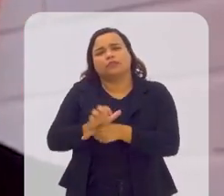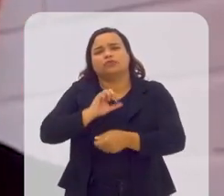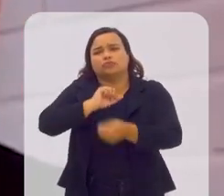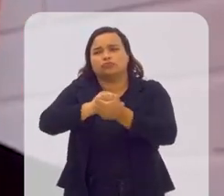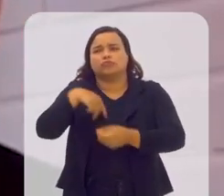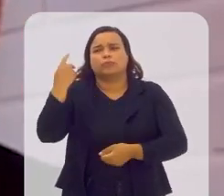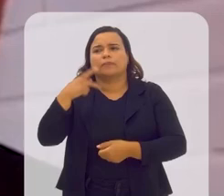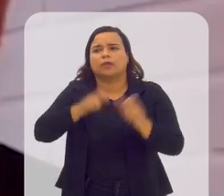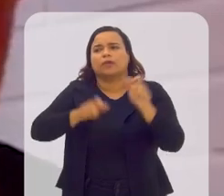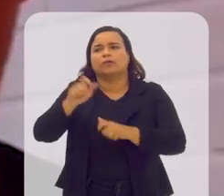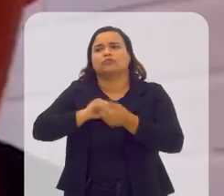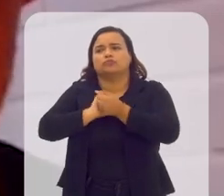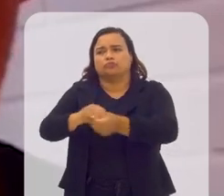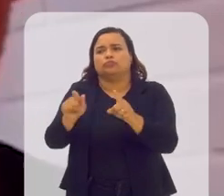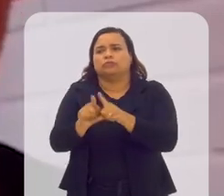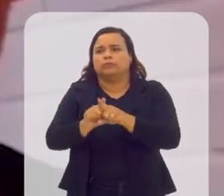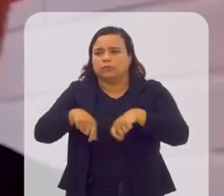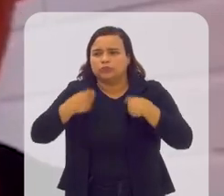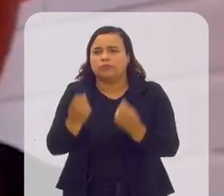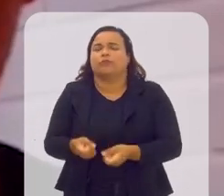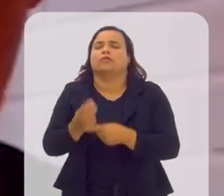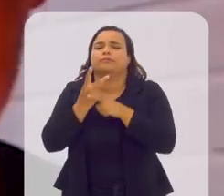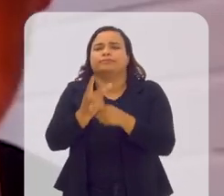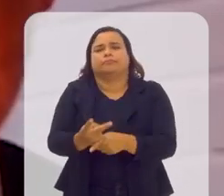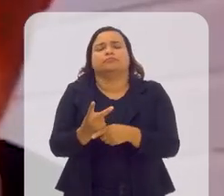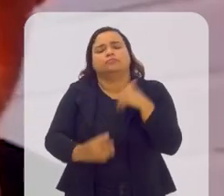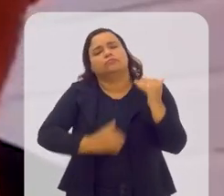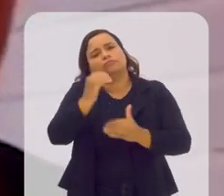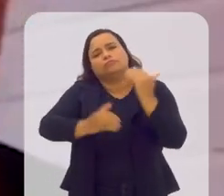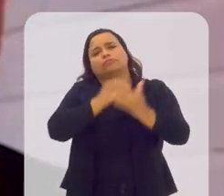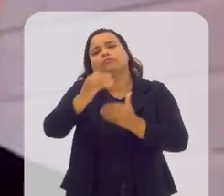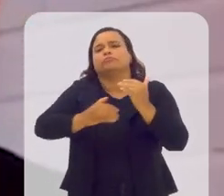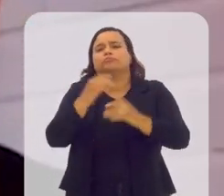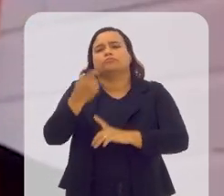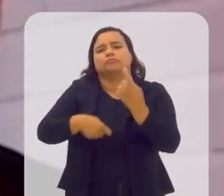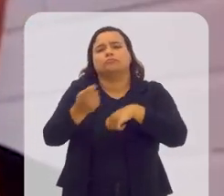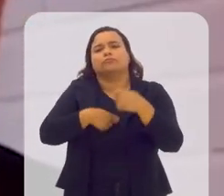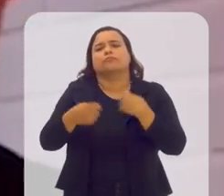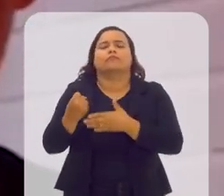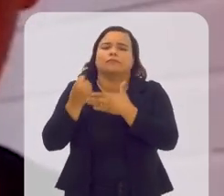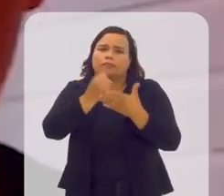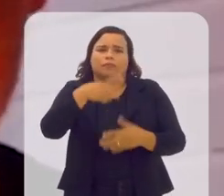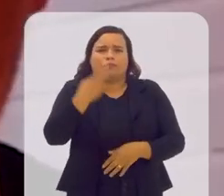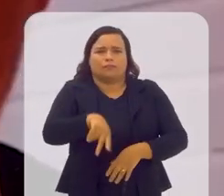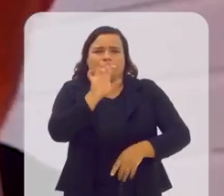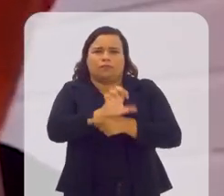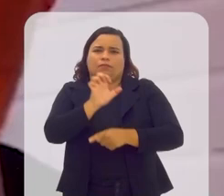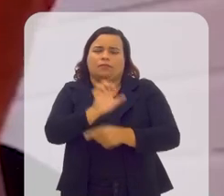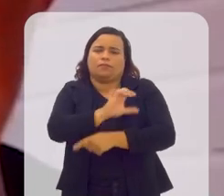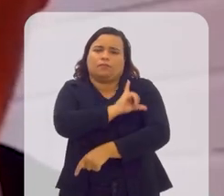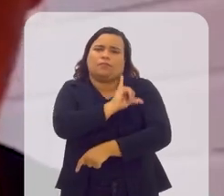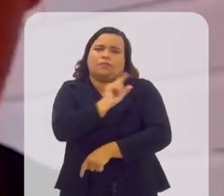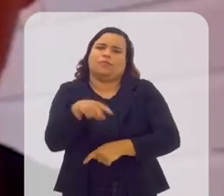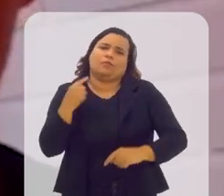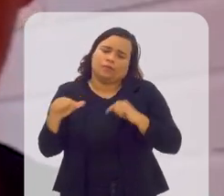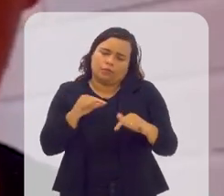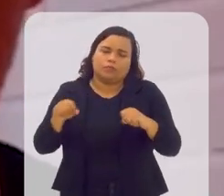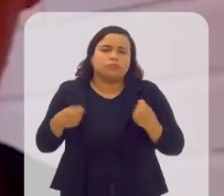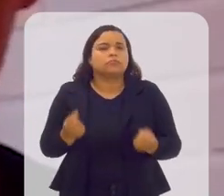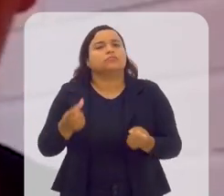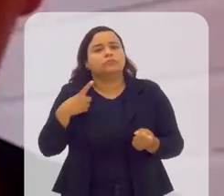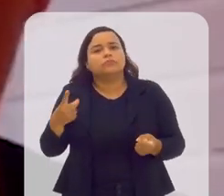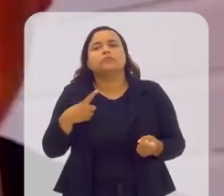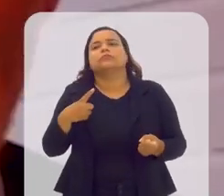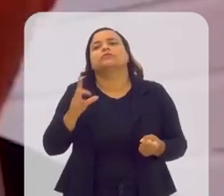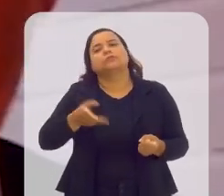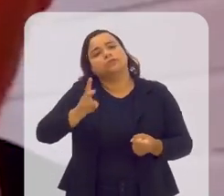do Estado, junto aos parlamentares, né? E procurado trazer o desenvolvimento econômico para o Estado do Rio de Janeiro. Então, acho que a gente tem feito um